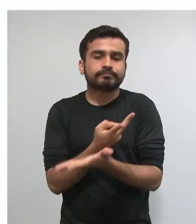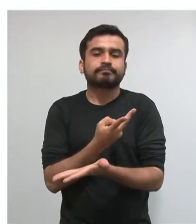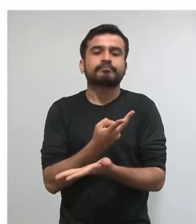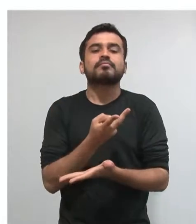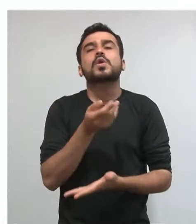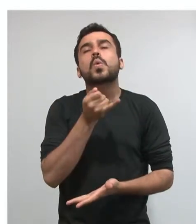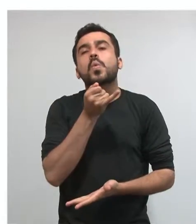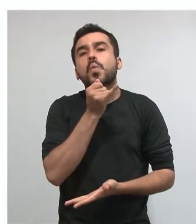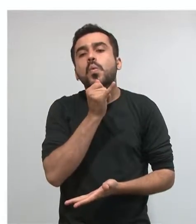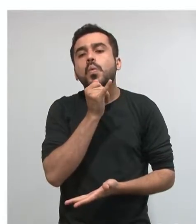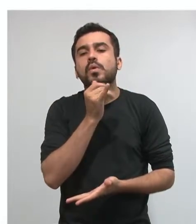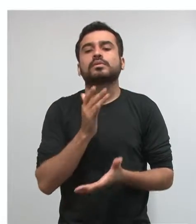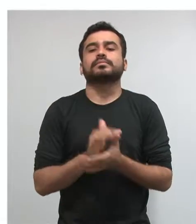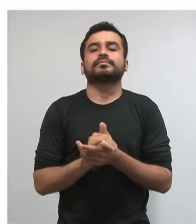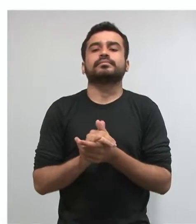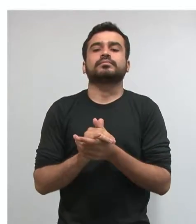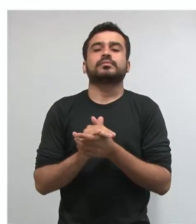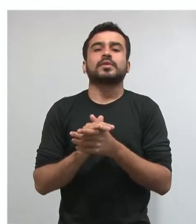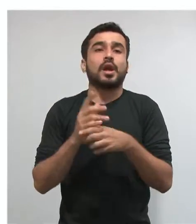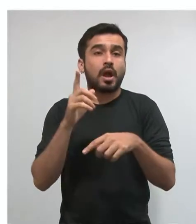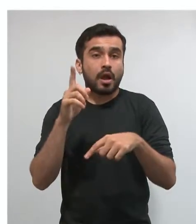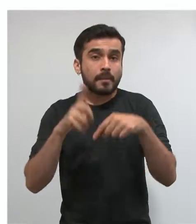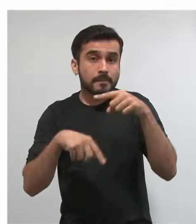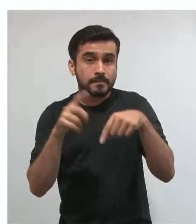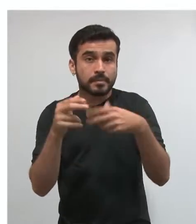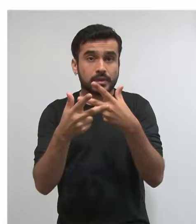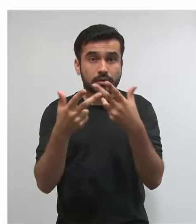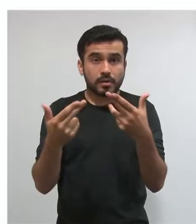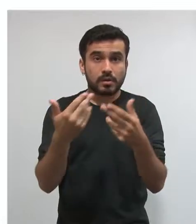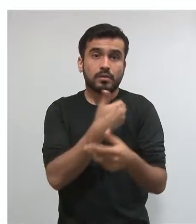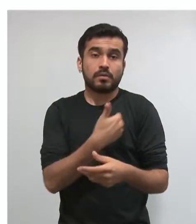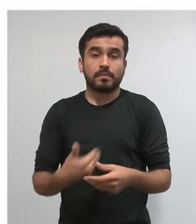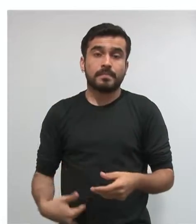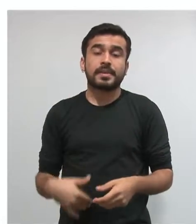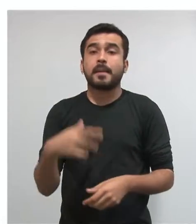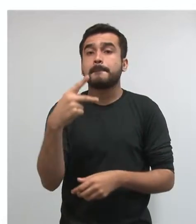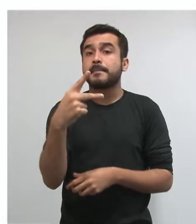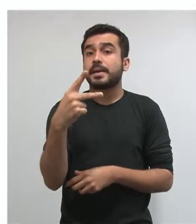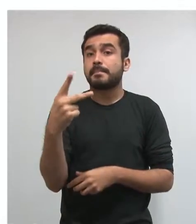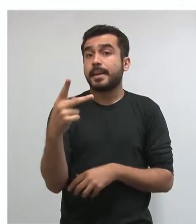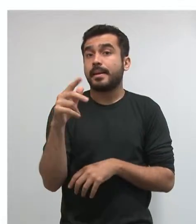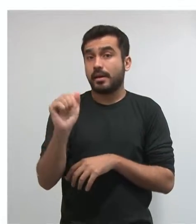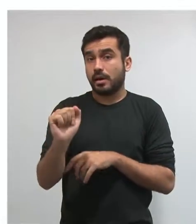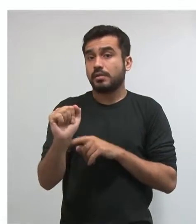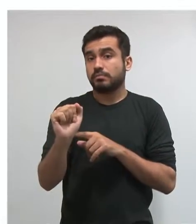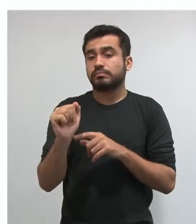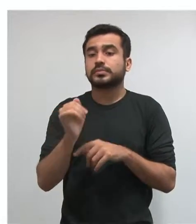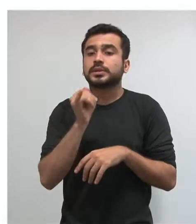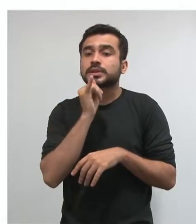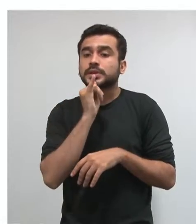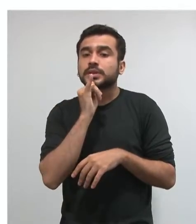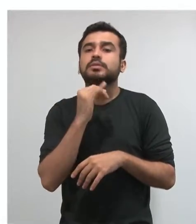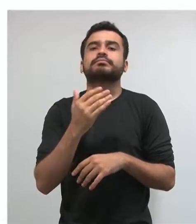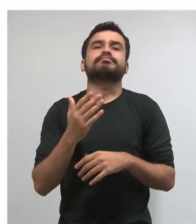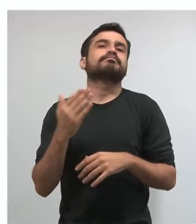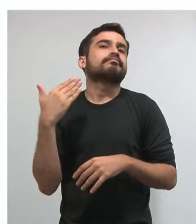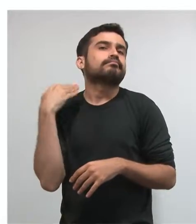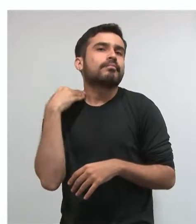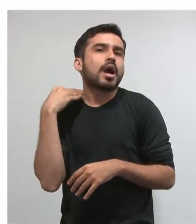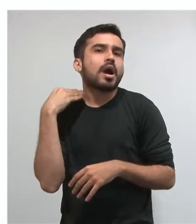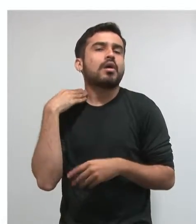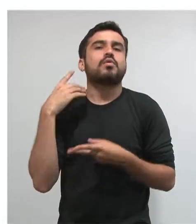que são instrumentos governamentais adequados. A gente tem o próprio PPA sendo mencionado aqui, né? Bancos públicos,